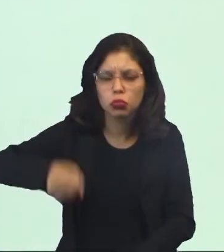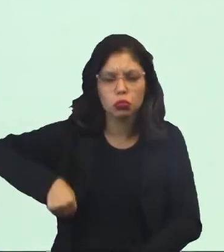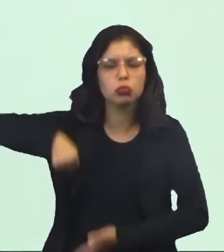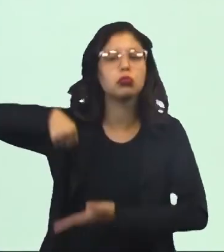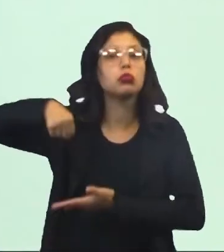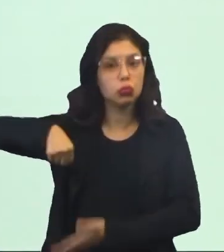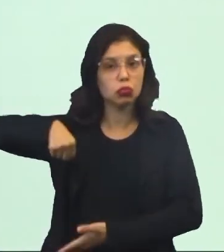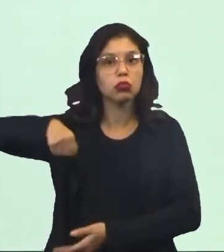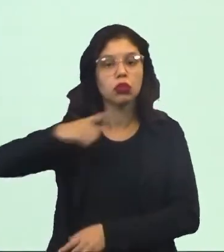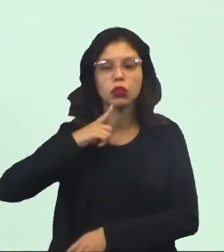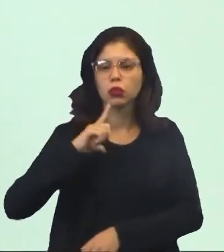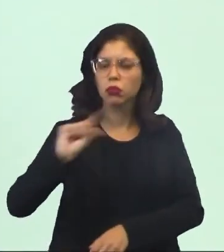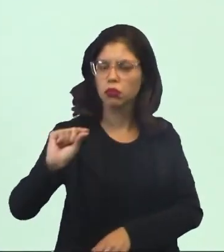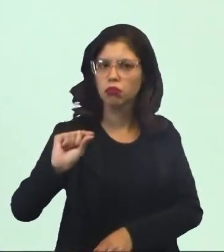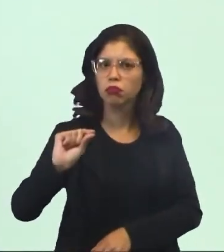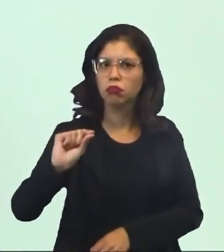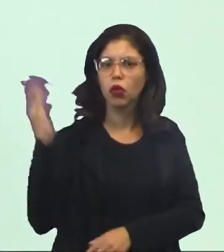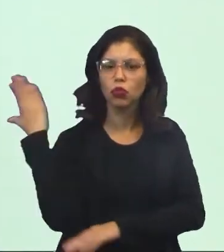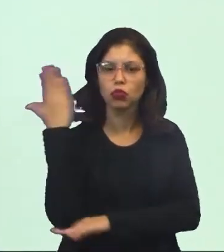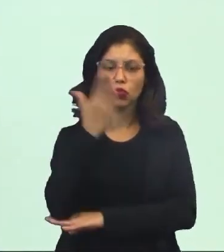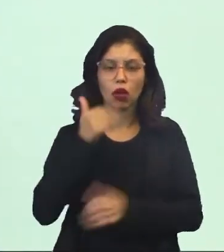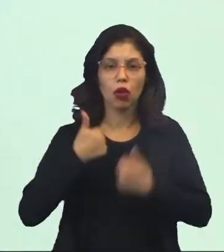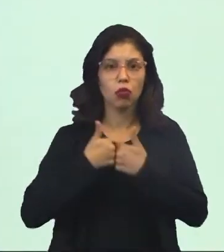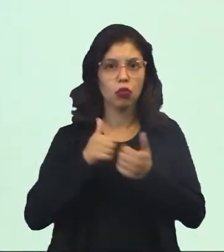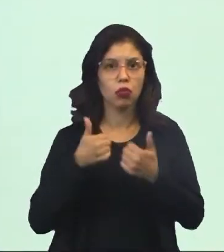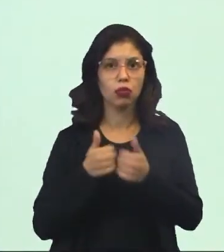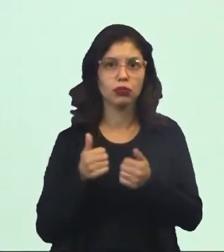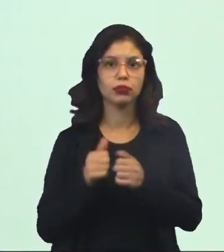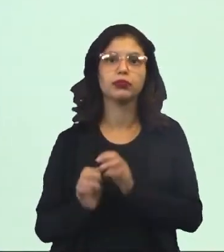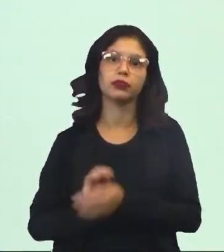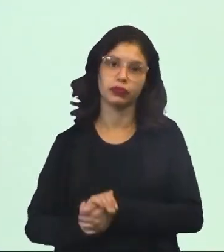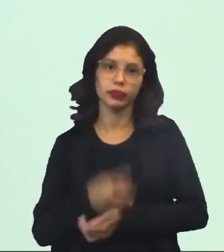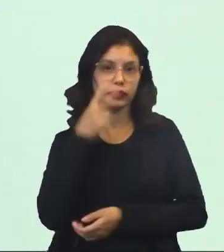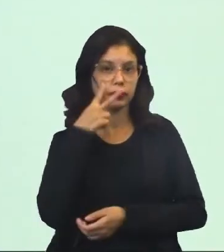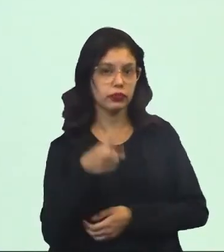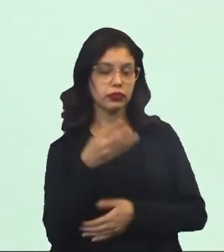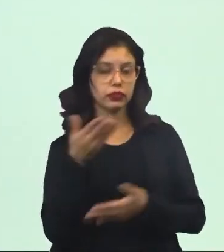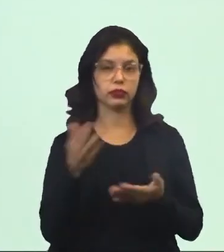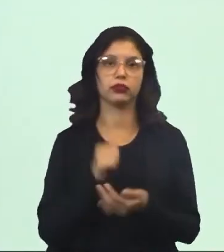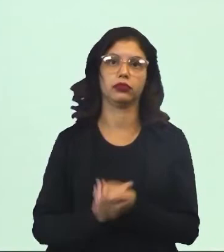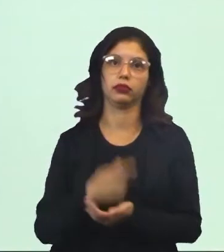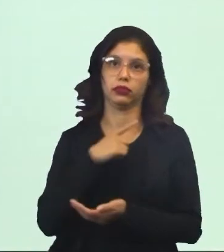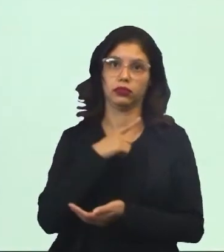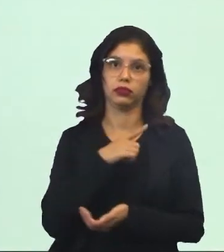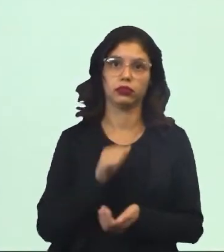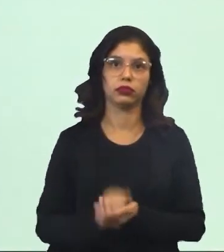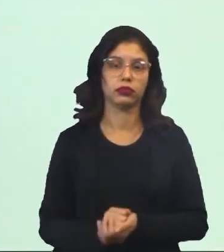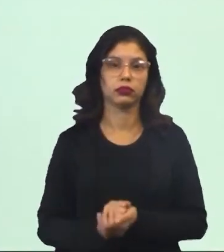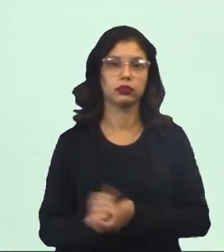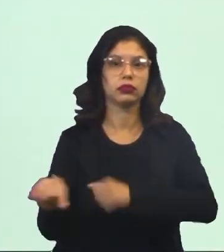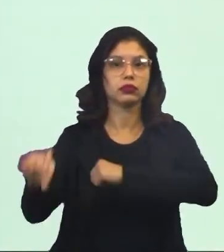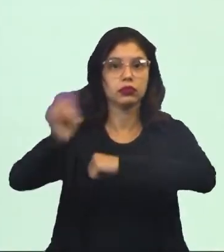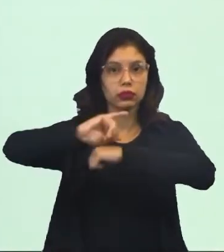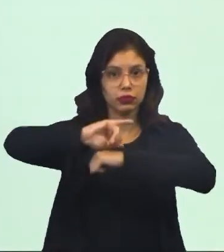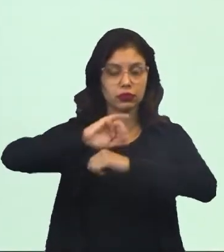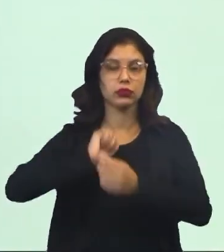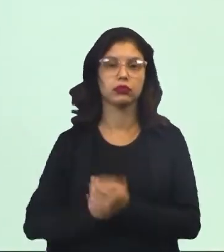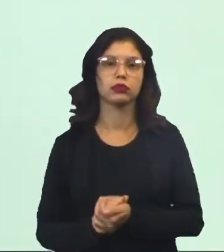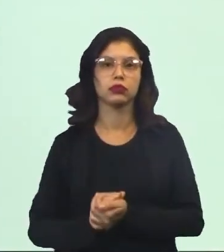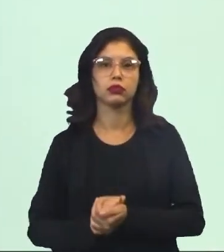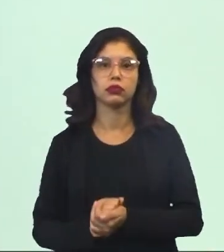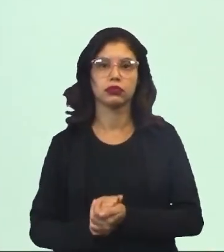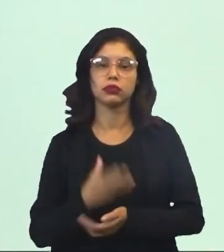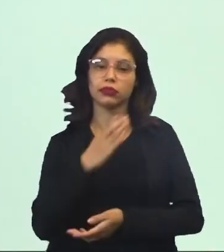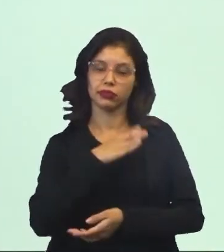malas saindo e indo em direção a esse ônibus que nós vimos ali que ele tem destino à capital, ele está indo para